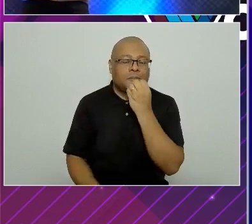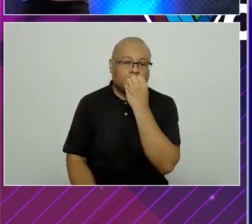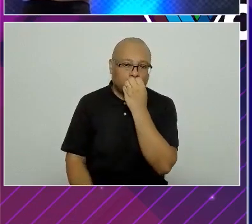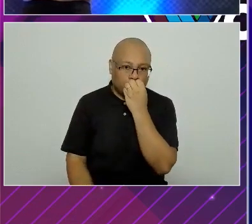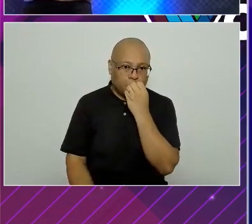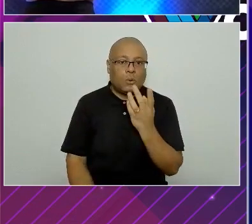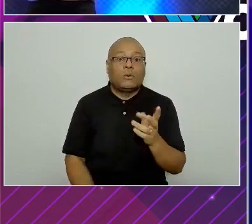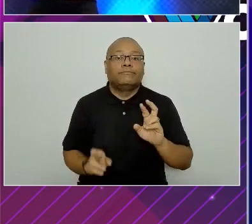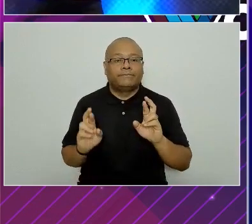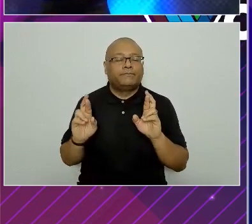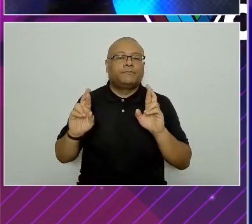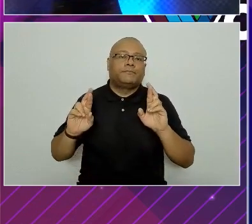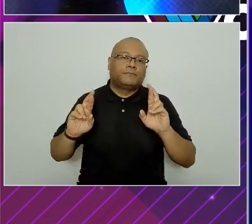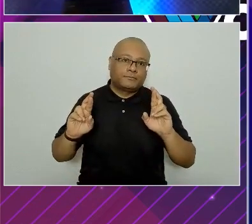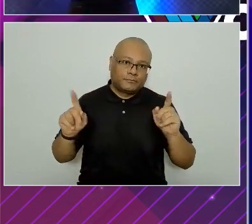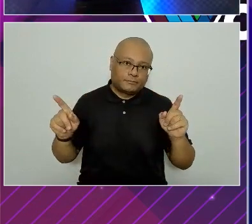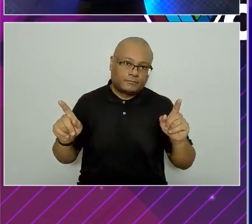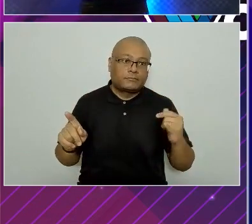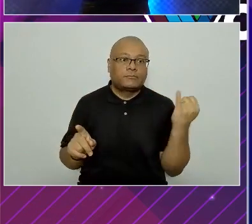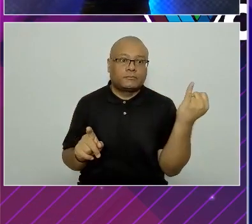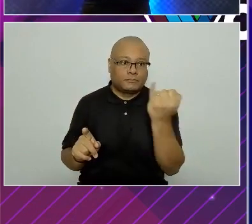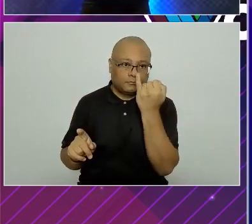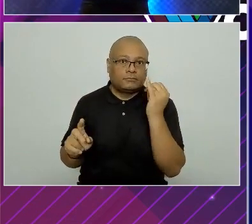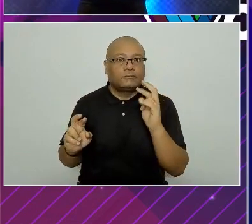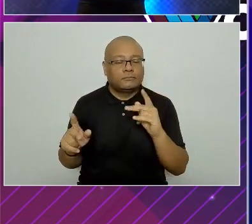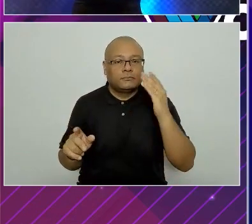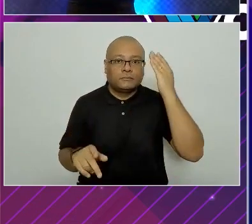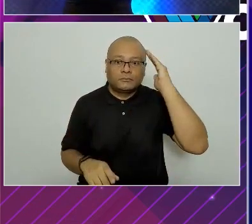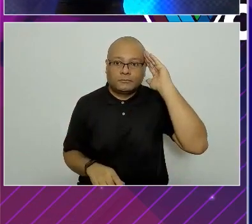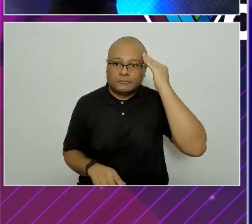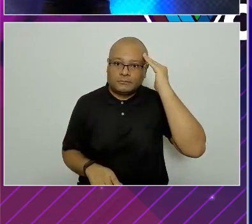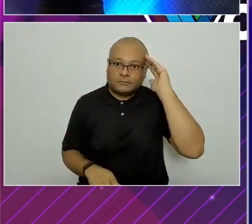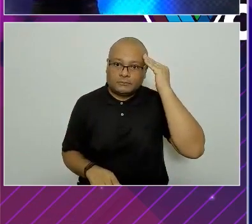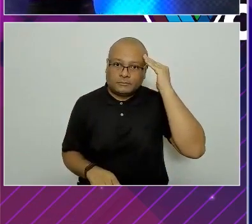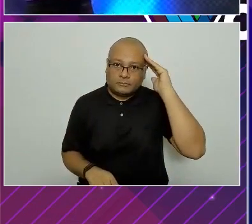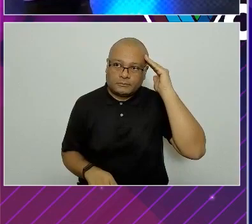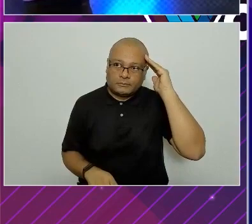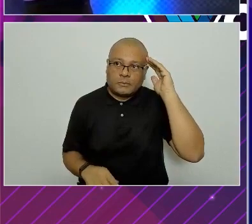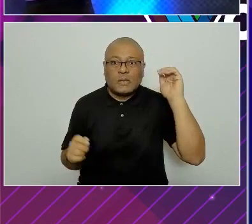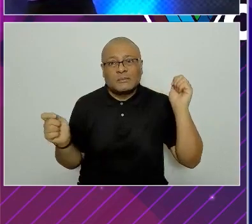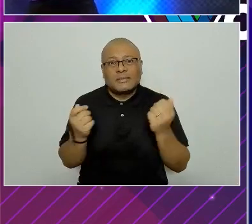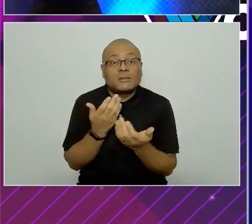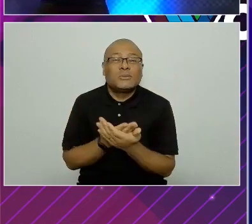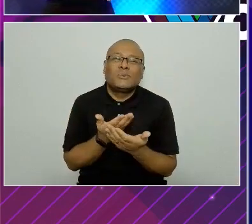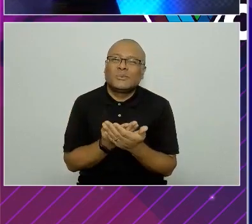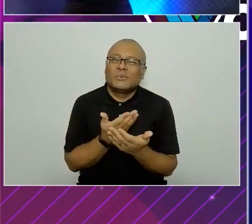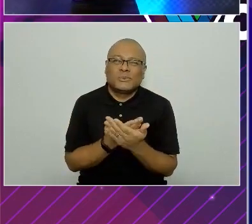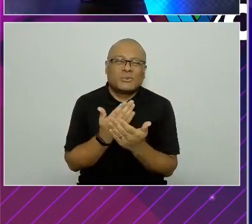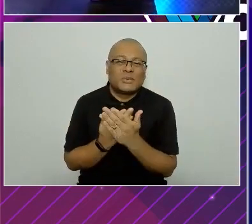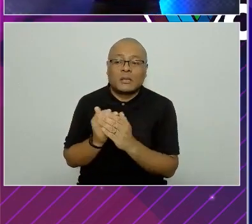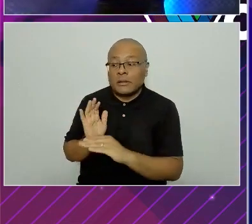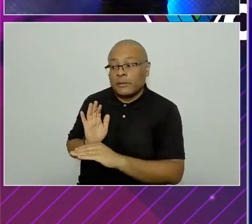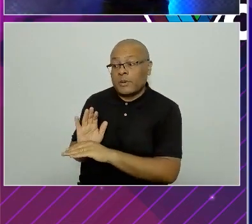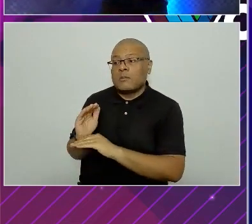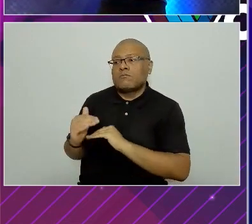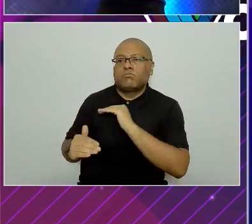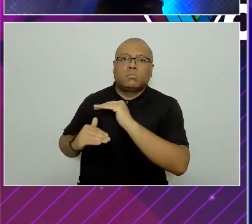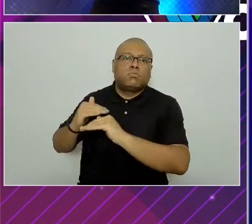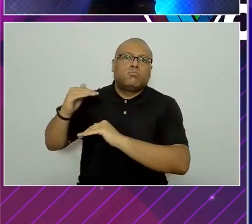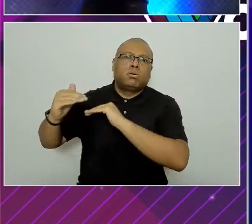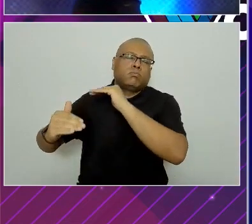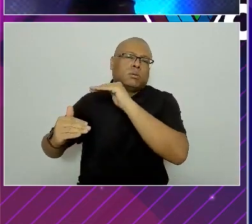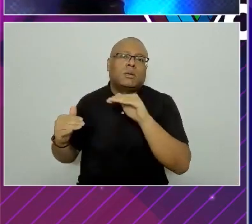das diferenças, porque é importante também entender o que, que ainda precisa ser estudado para aprimorar ainda o desempenho de máquina,